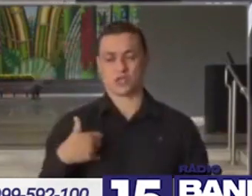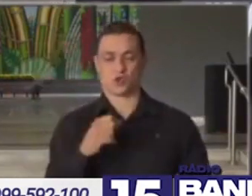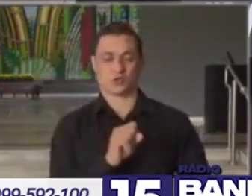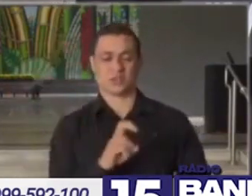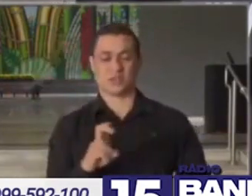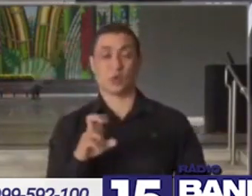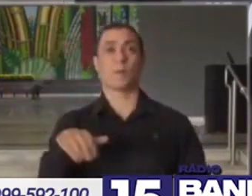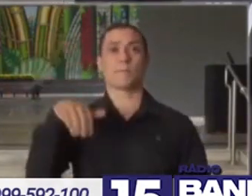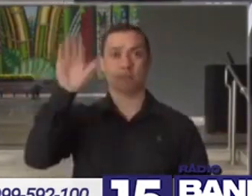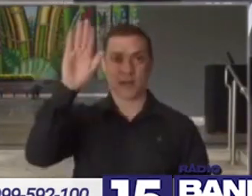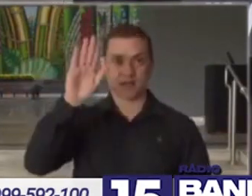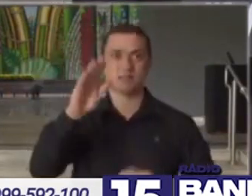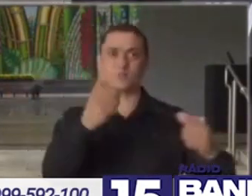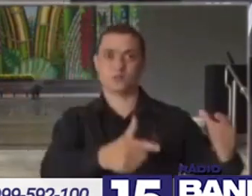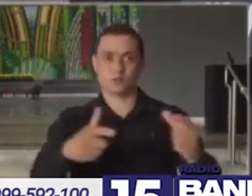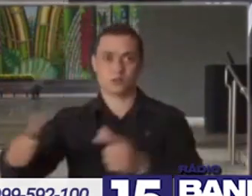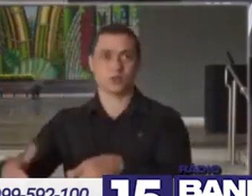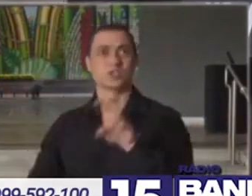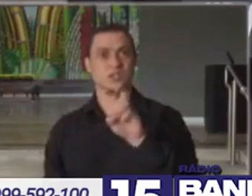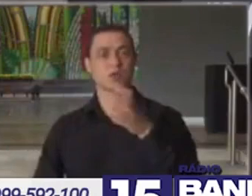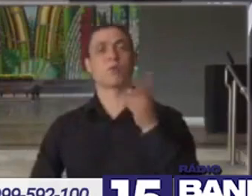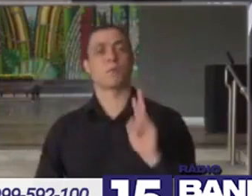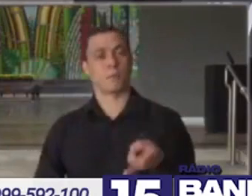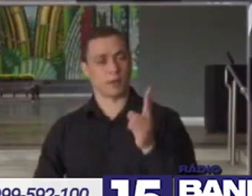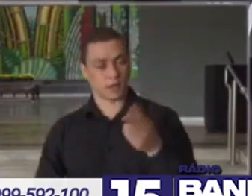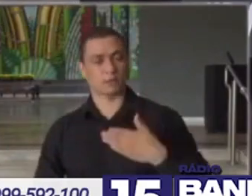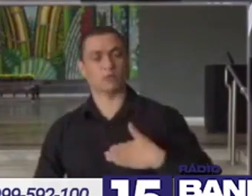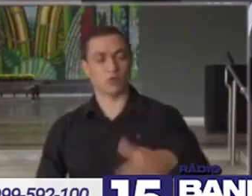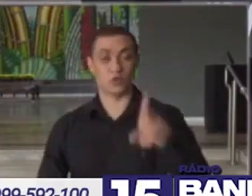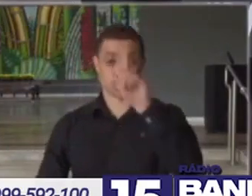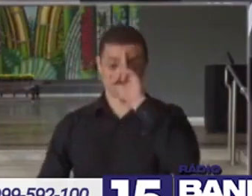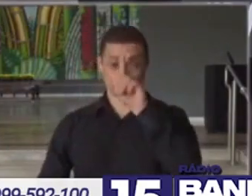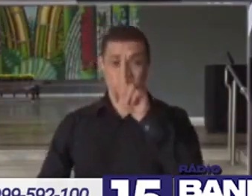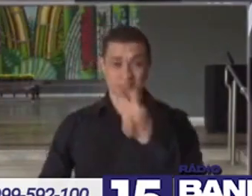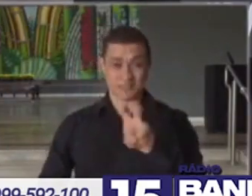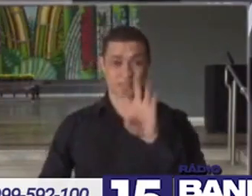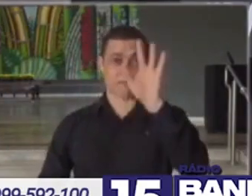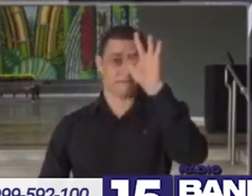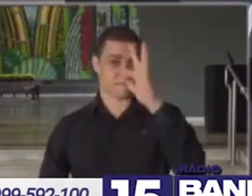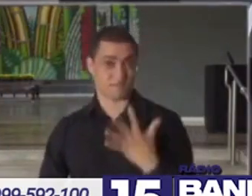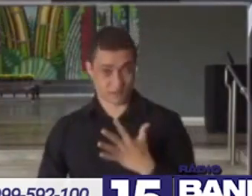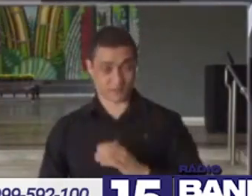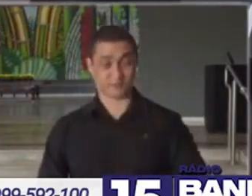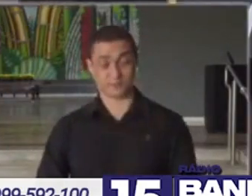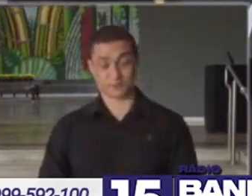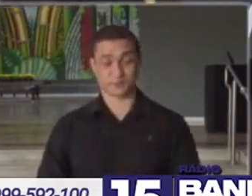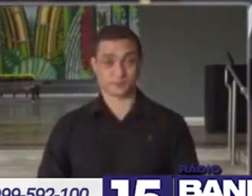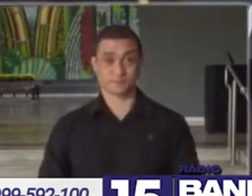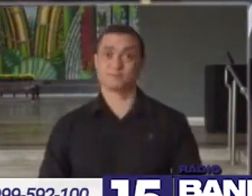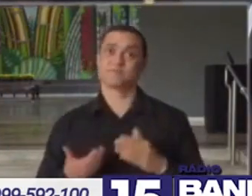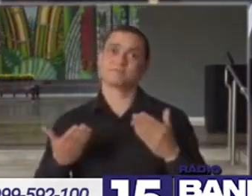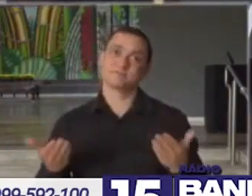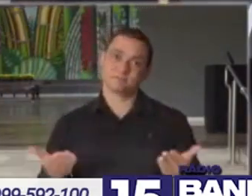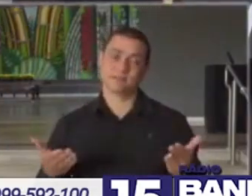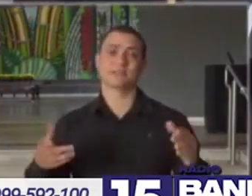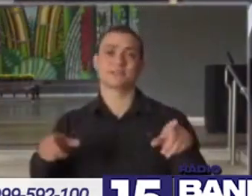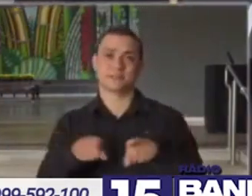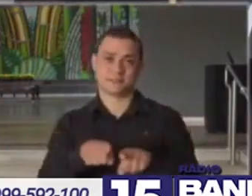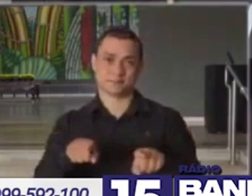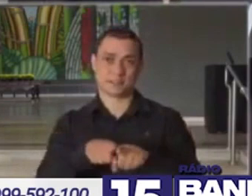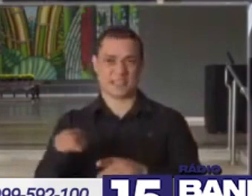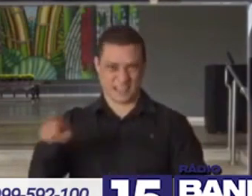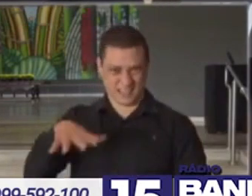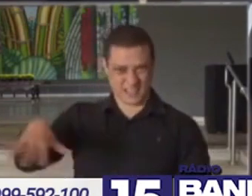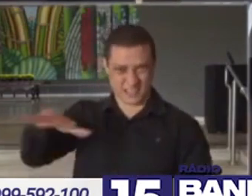segunda-feira, 8 de fevereiro. Estes mesmos postos de drive-thru serão mantidos para a